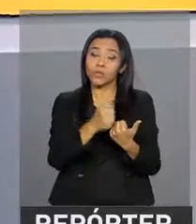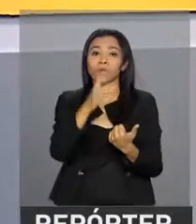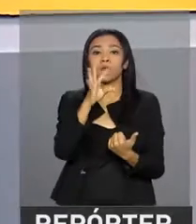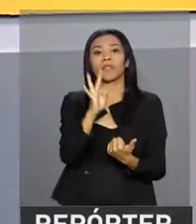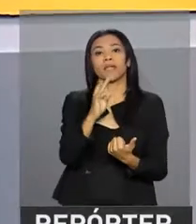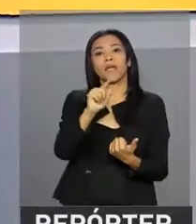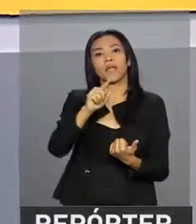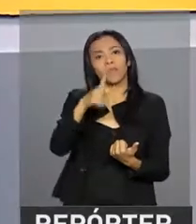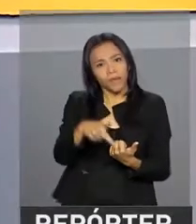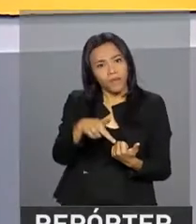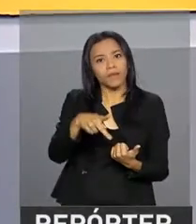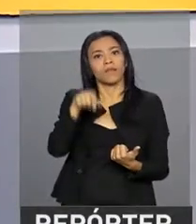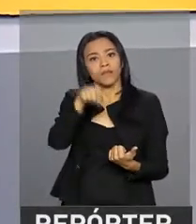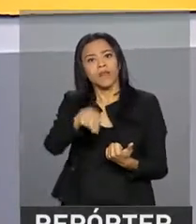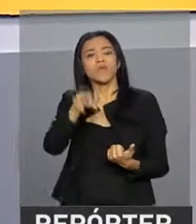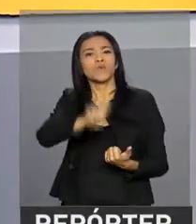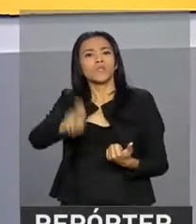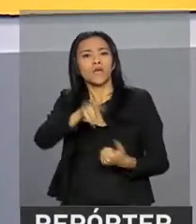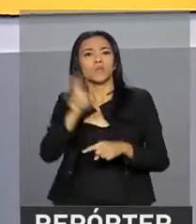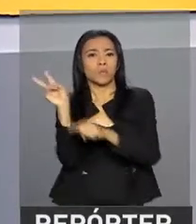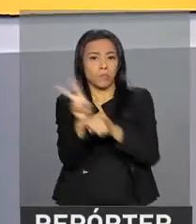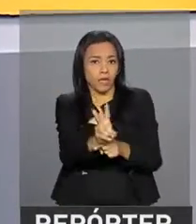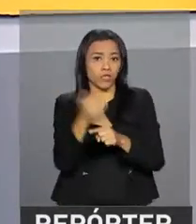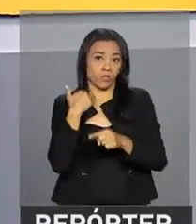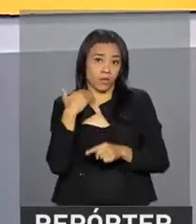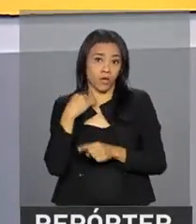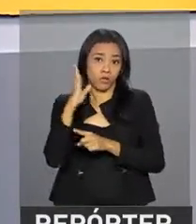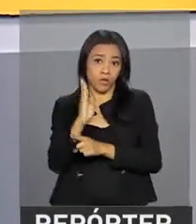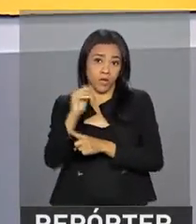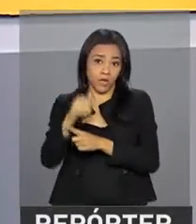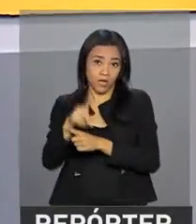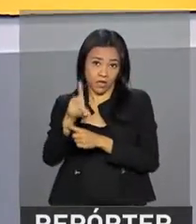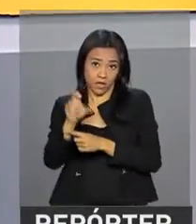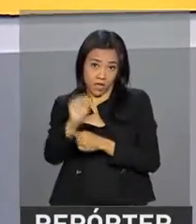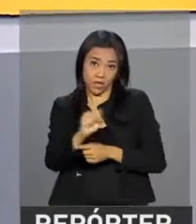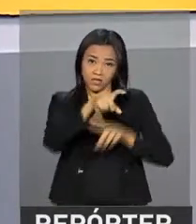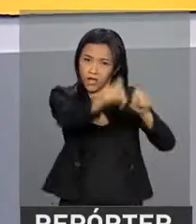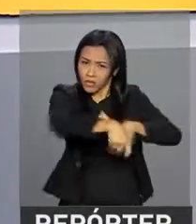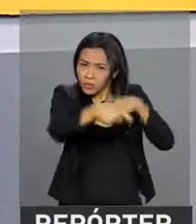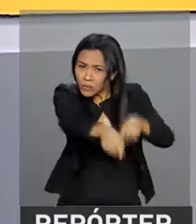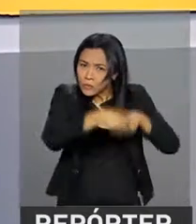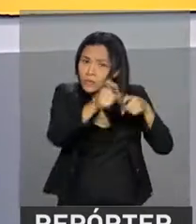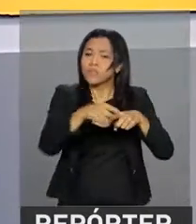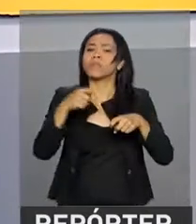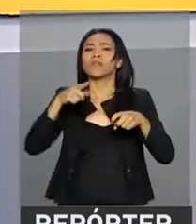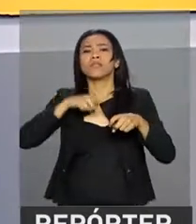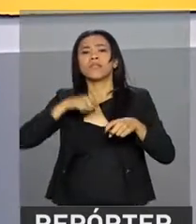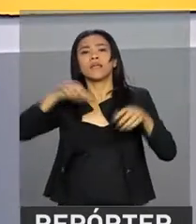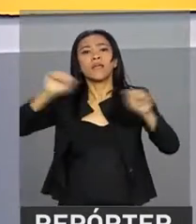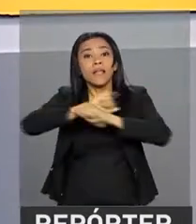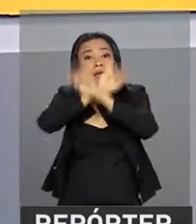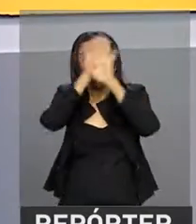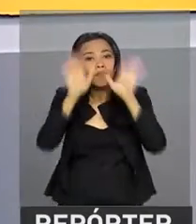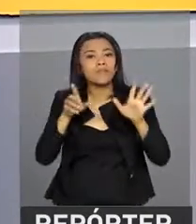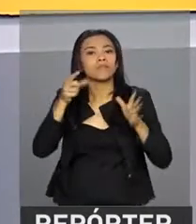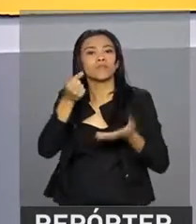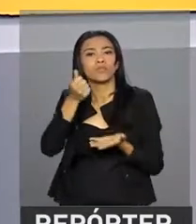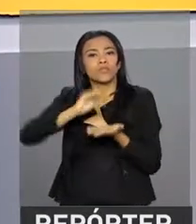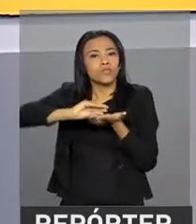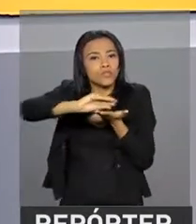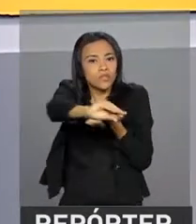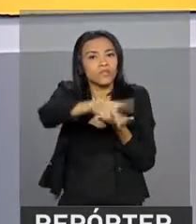usada nos empréstimos do bnds ao setor produtivo e trará mais transparência sobre os recursos custeados pelos